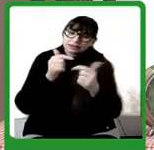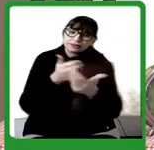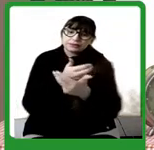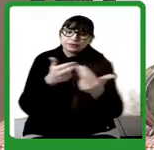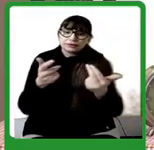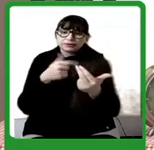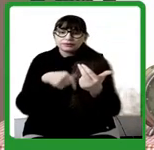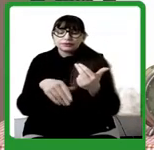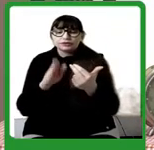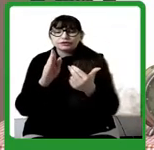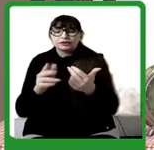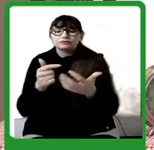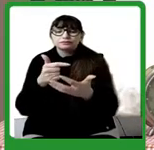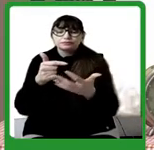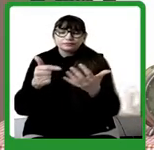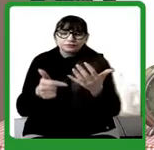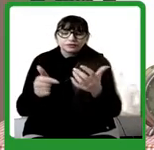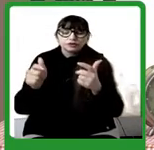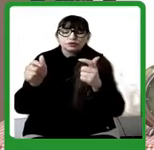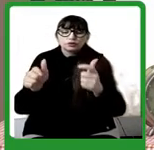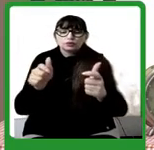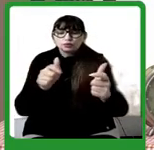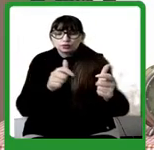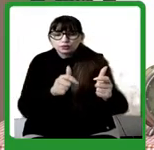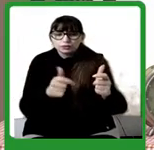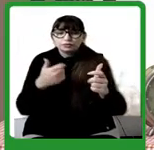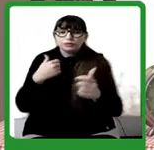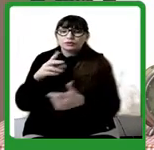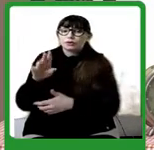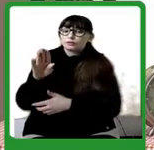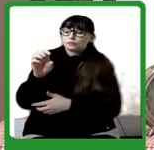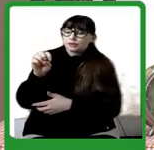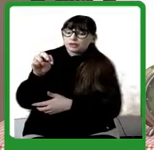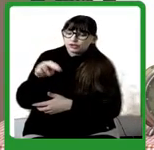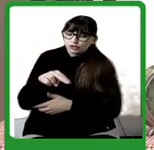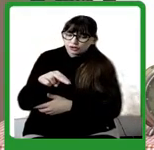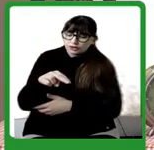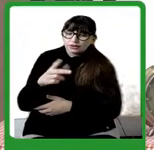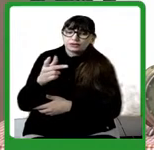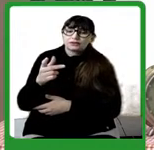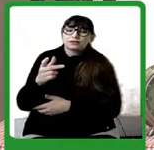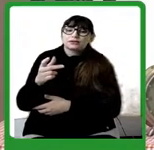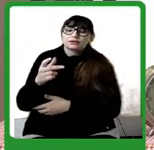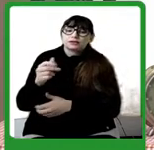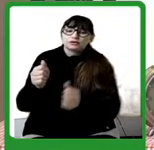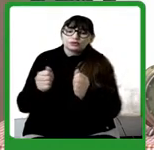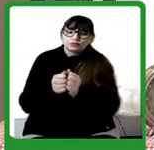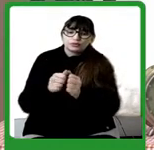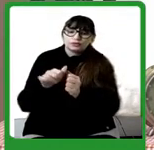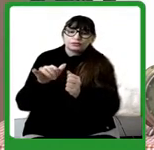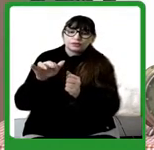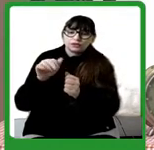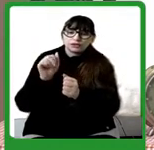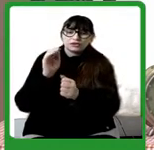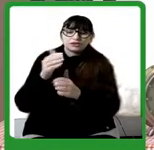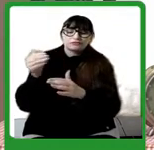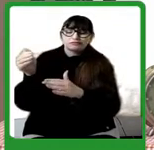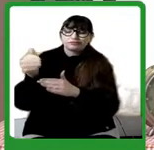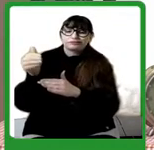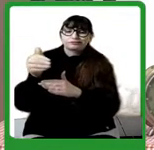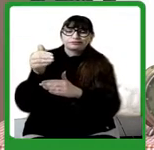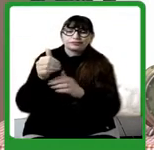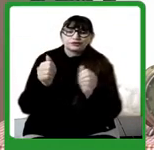por inúmeros lugares hoje. E o Badinha, a Dona Maria, são duas entidades, já a gente pode dizer, muito